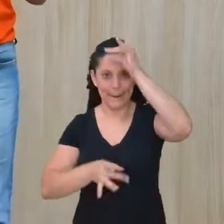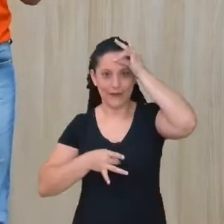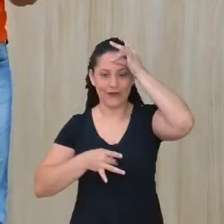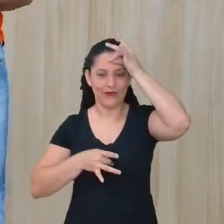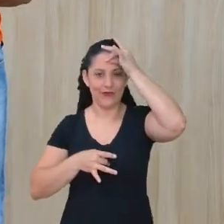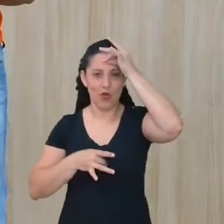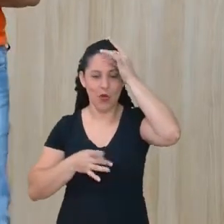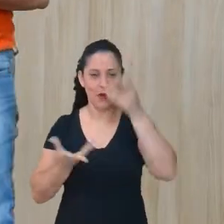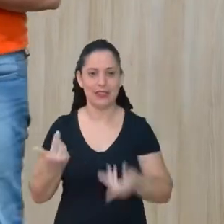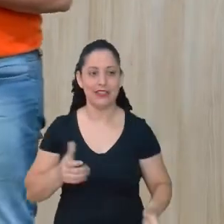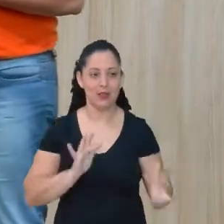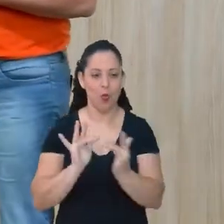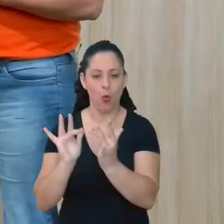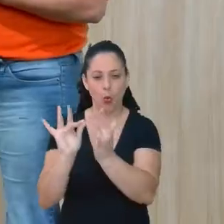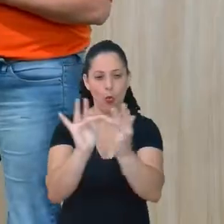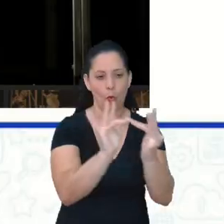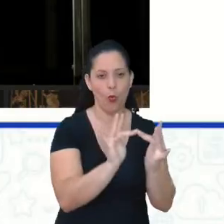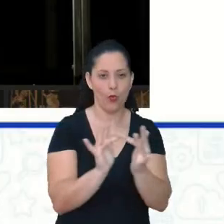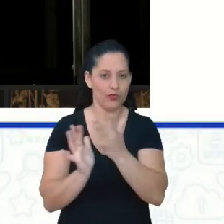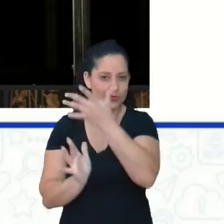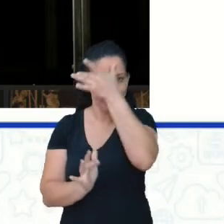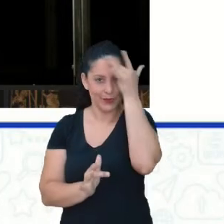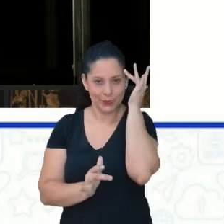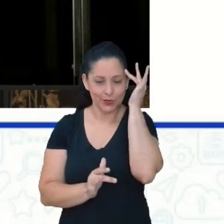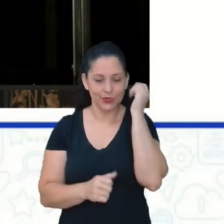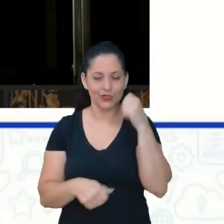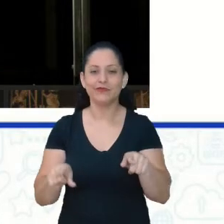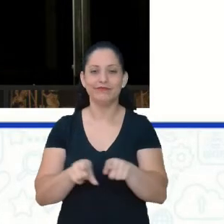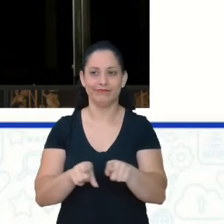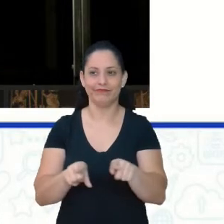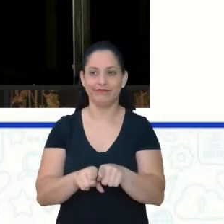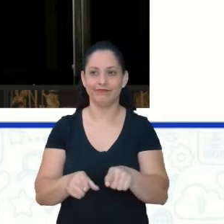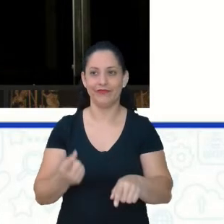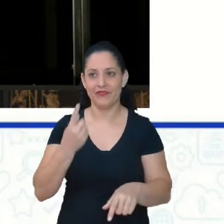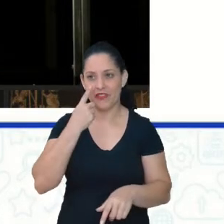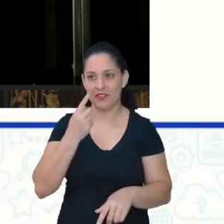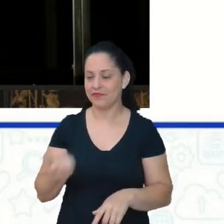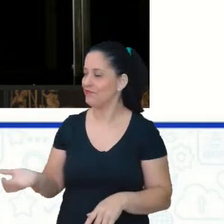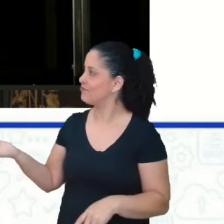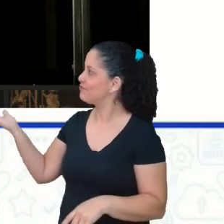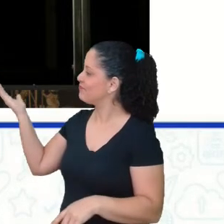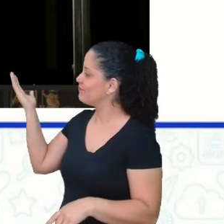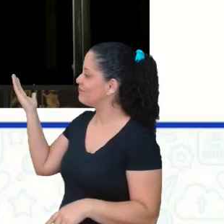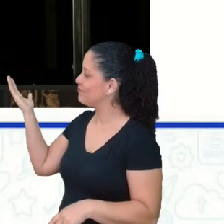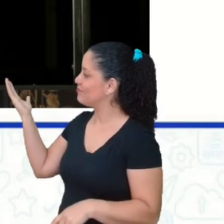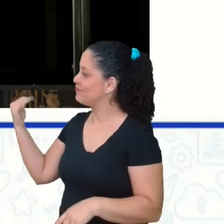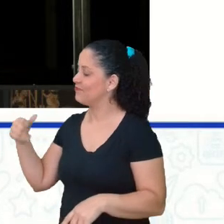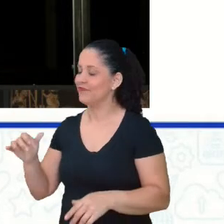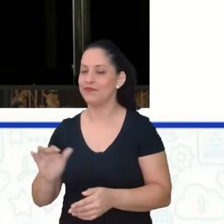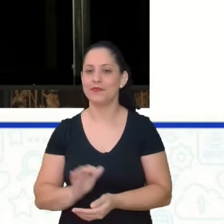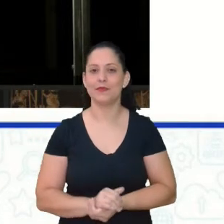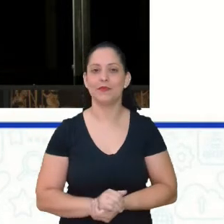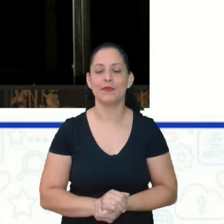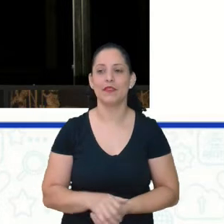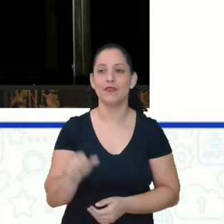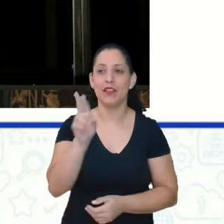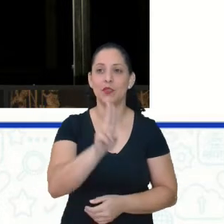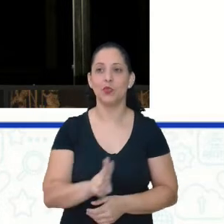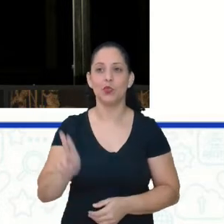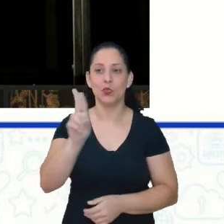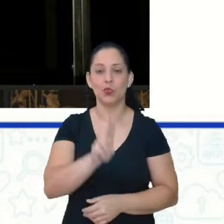a interação com o público também. Vocês estão vendo aí uma imagem de teatro pós-dramático, onde ele vai